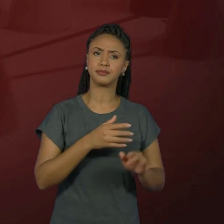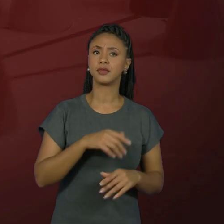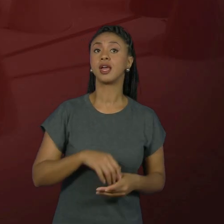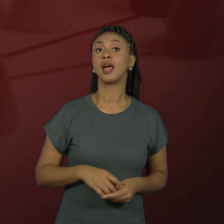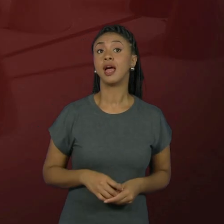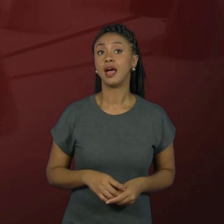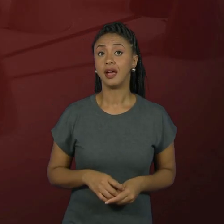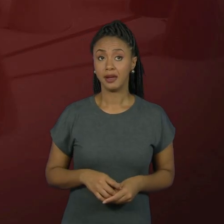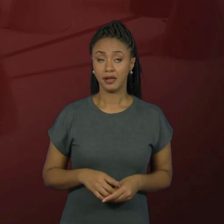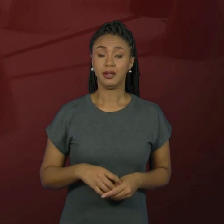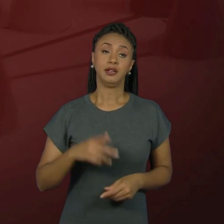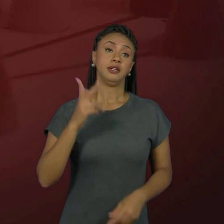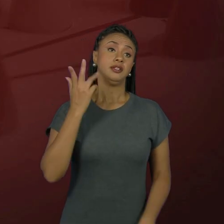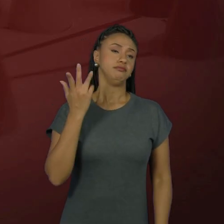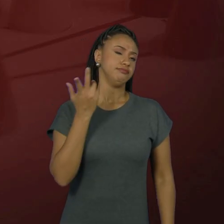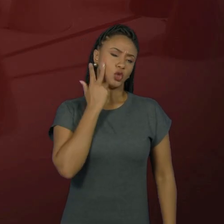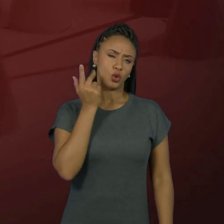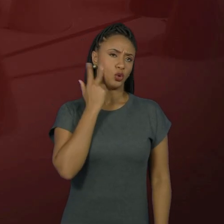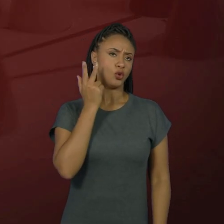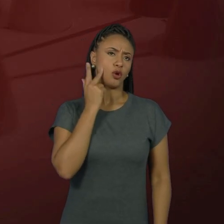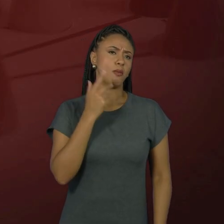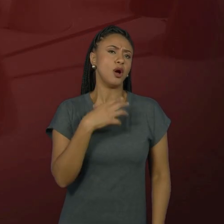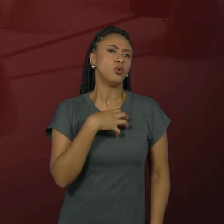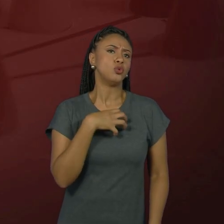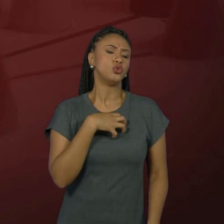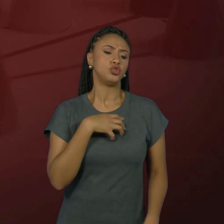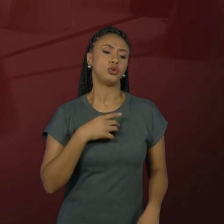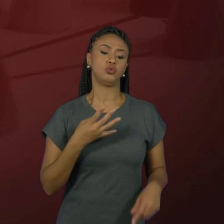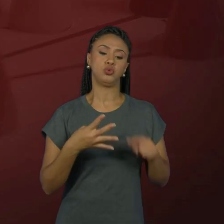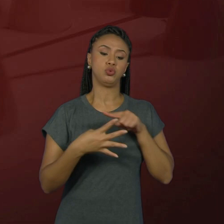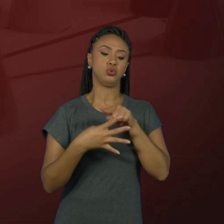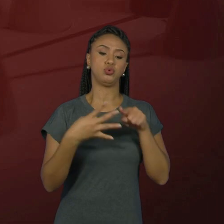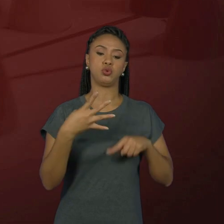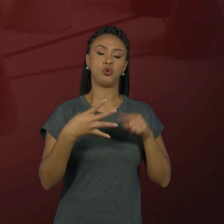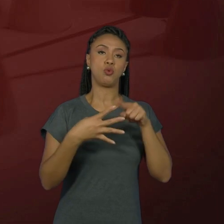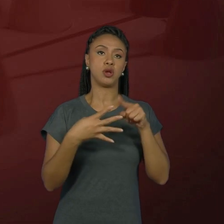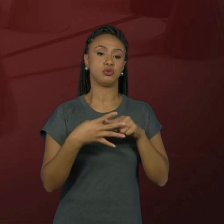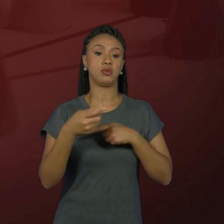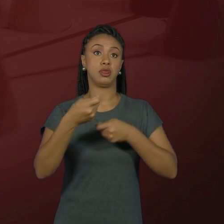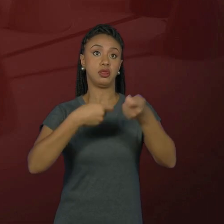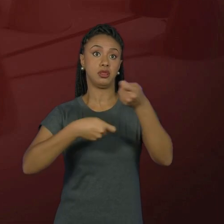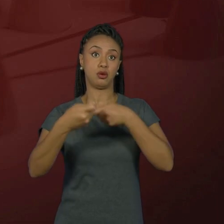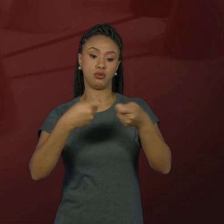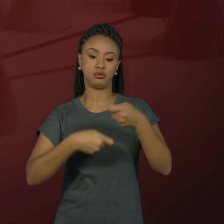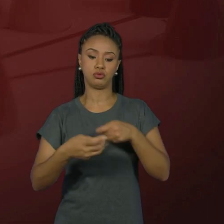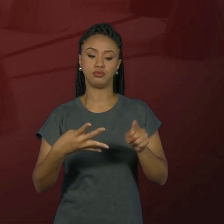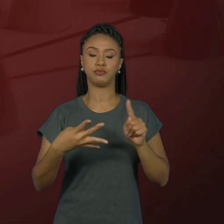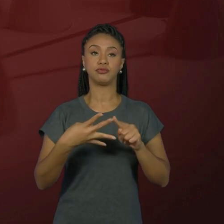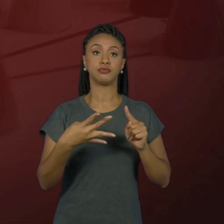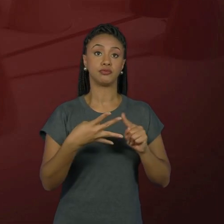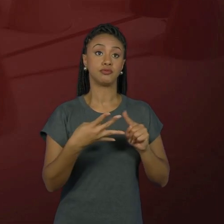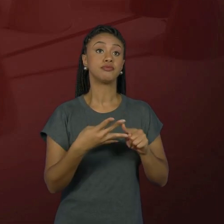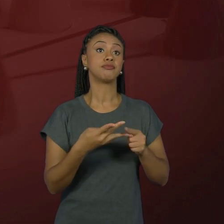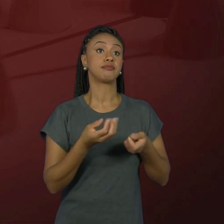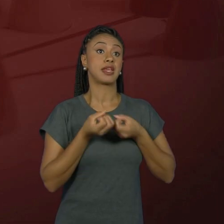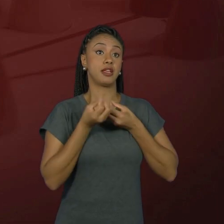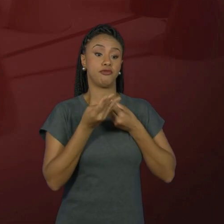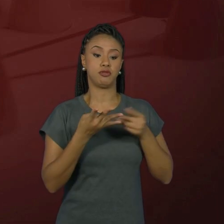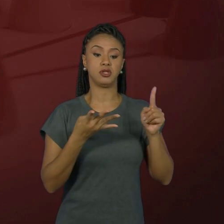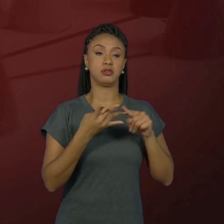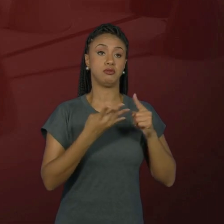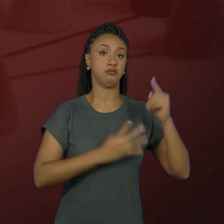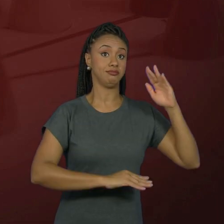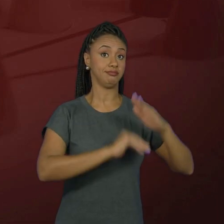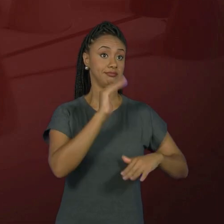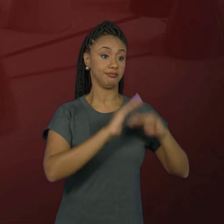utiliza-se um modelo de 4 camadas: camadas de negócio, de informação, de aplicação